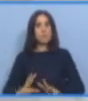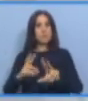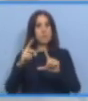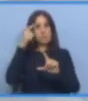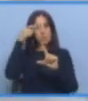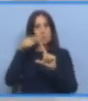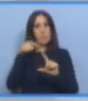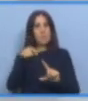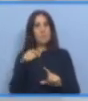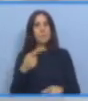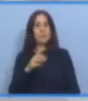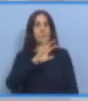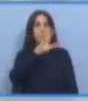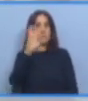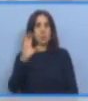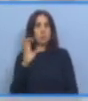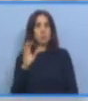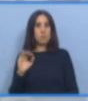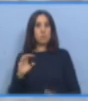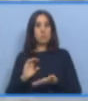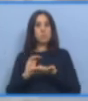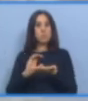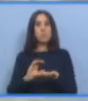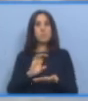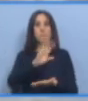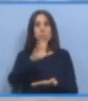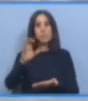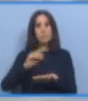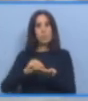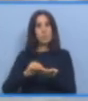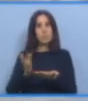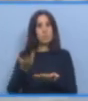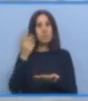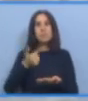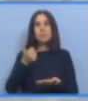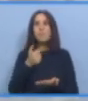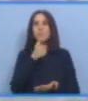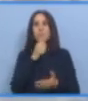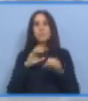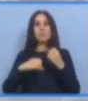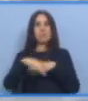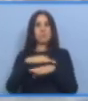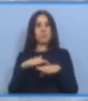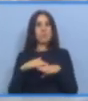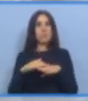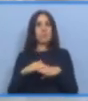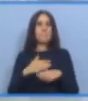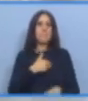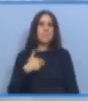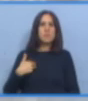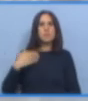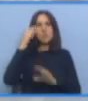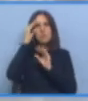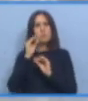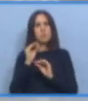Estados dão para os países mais pobres, sobretudo para estas questões sociais, de saúde e